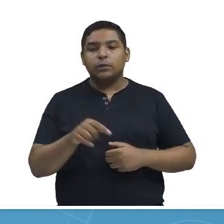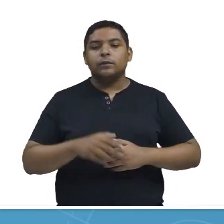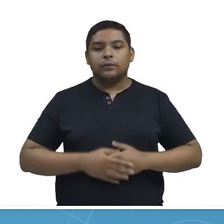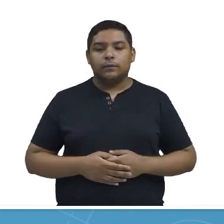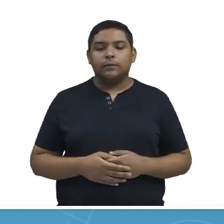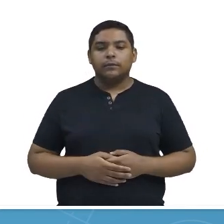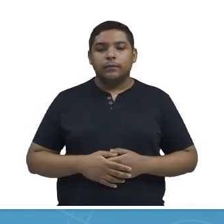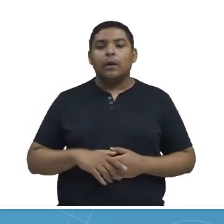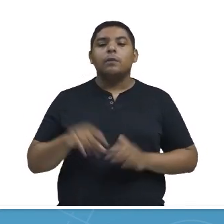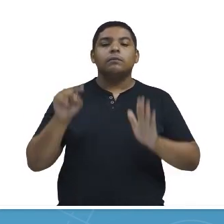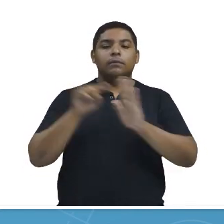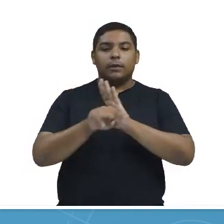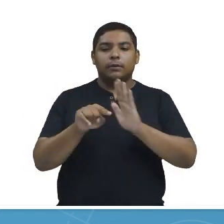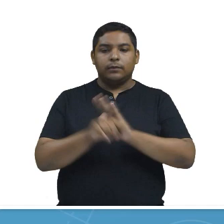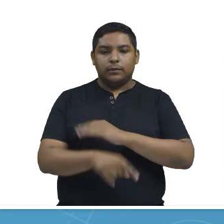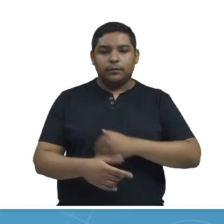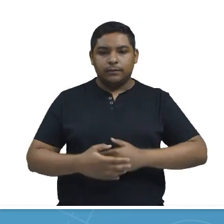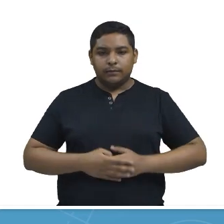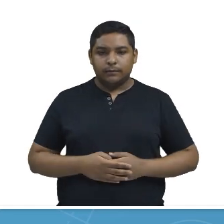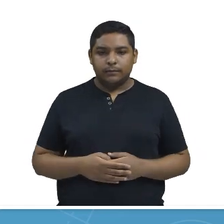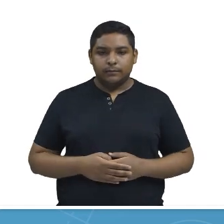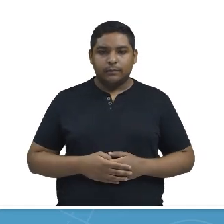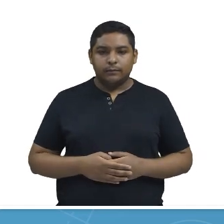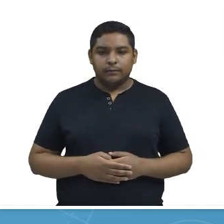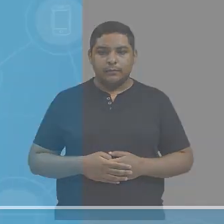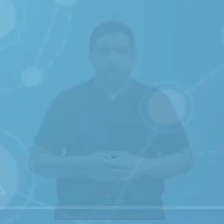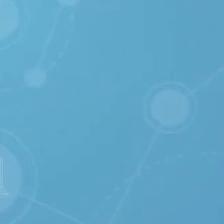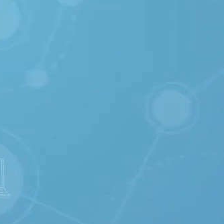nossas questões.